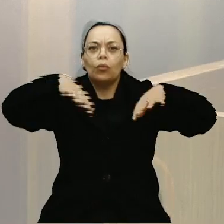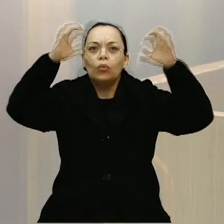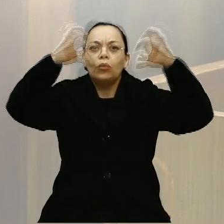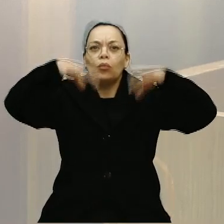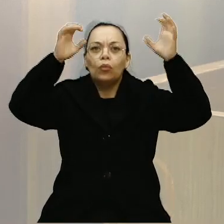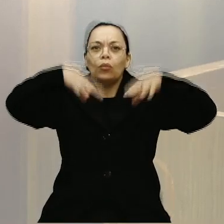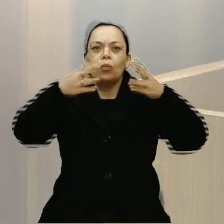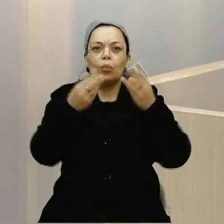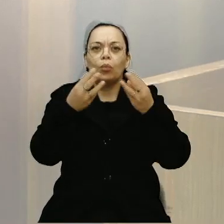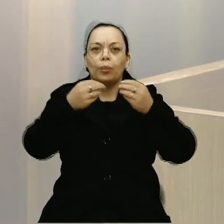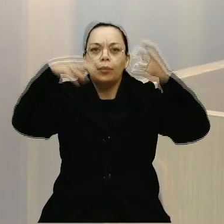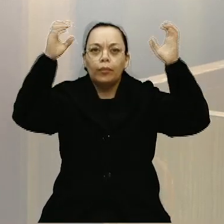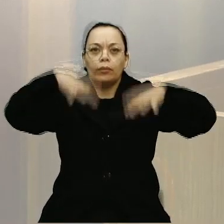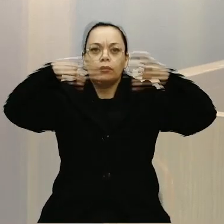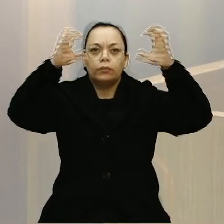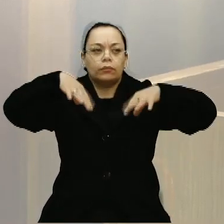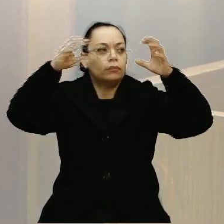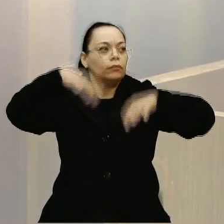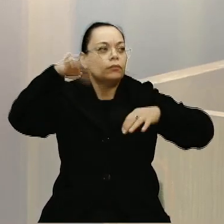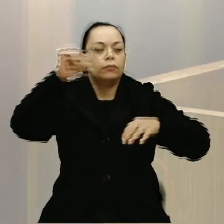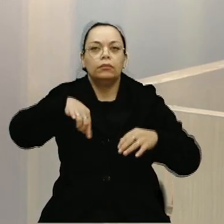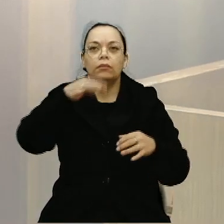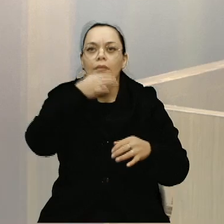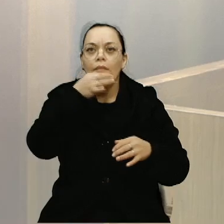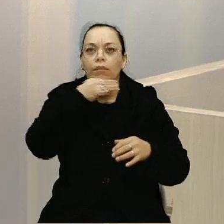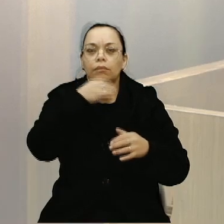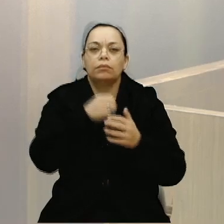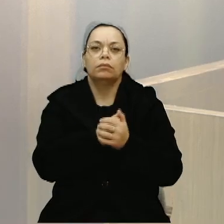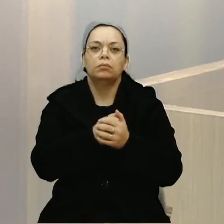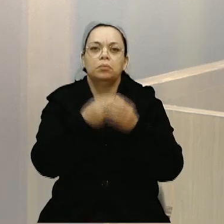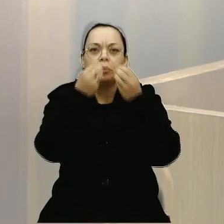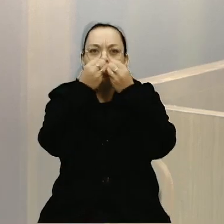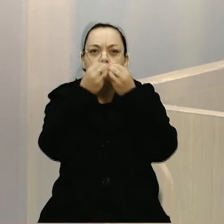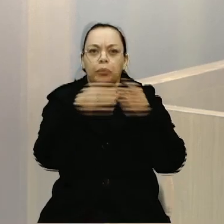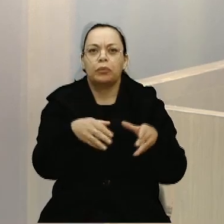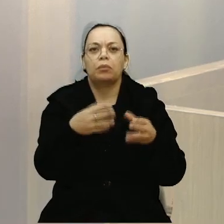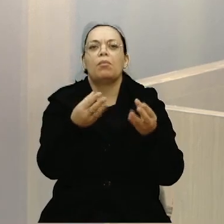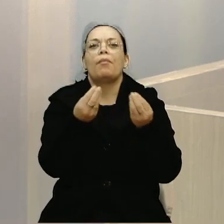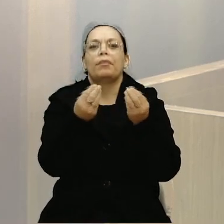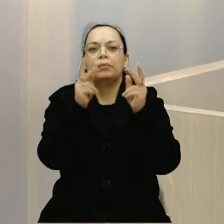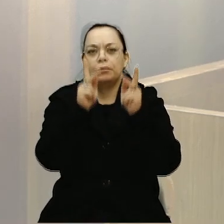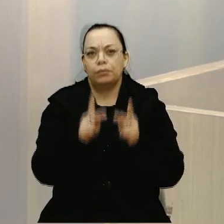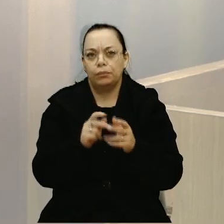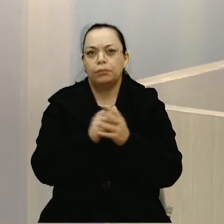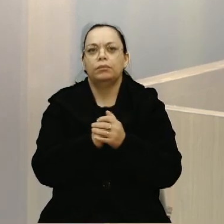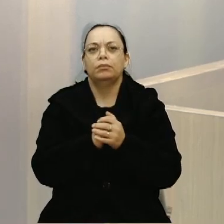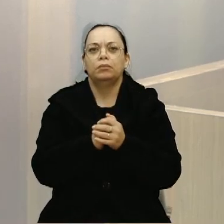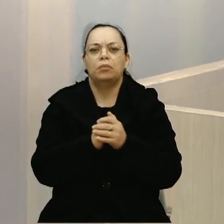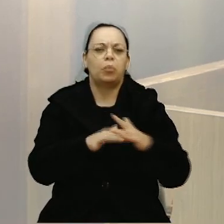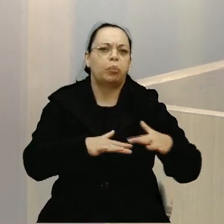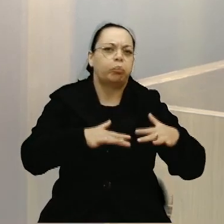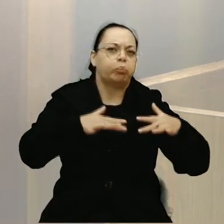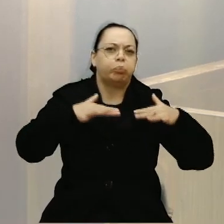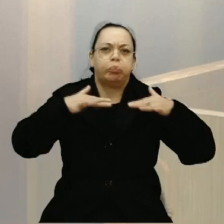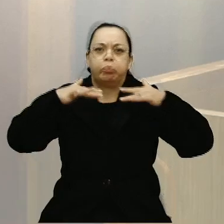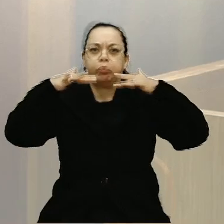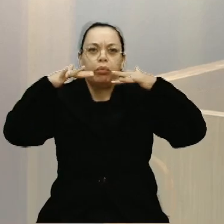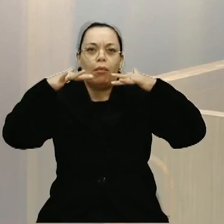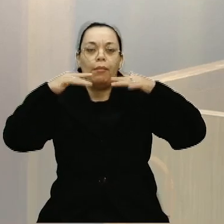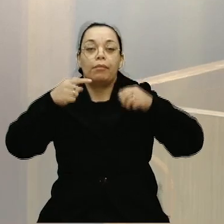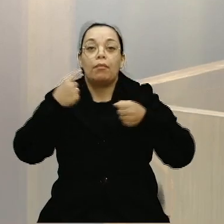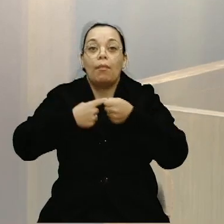tanta chuva aqui na cidade de Caxias do Sul. Prejudicou muita gente, deu alagamentos. Mas as